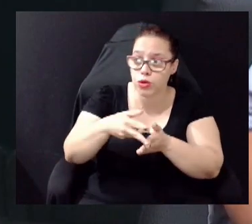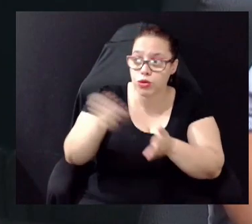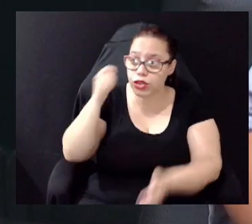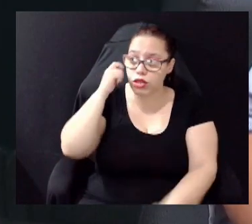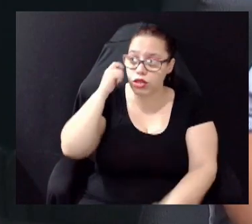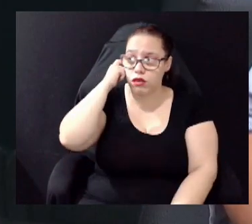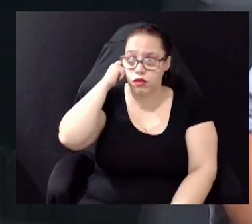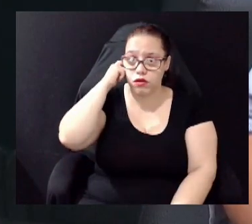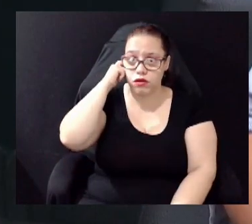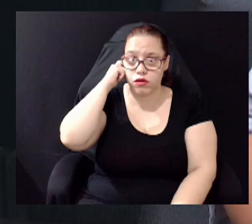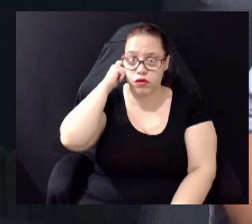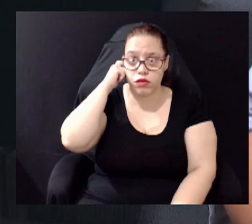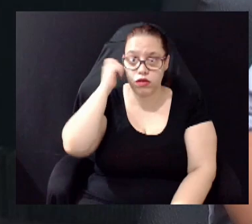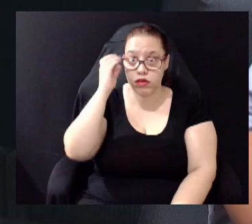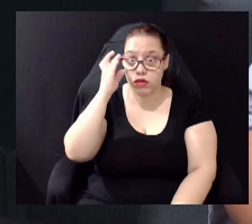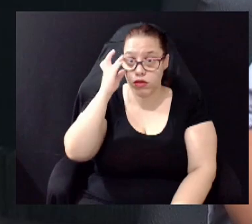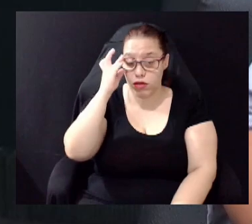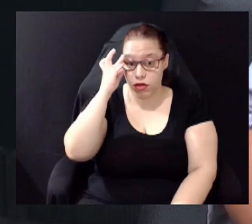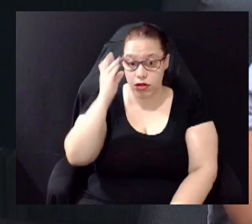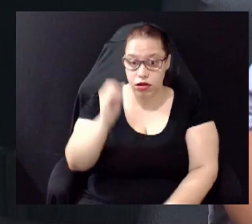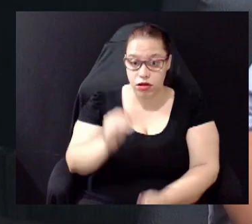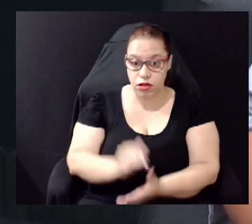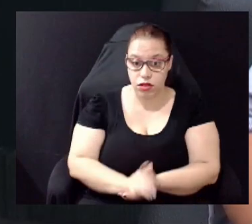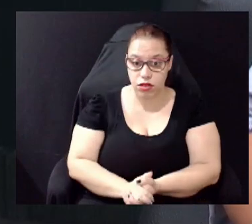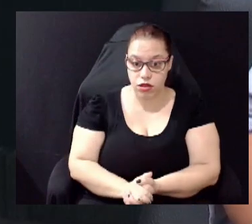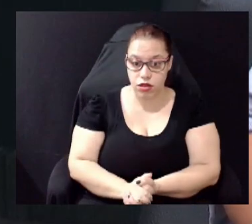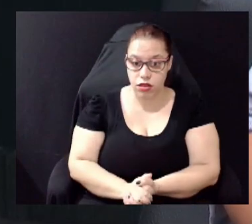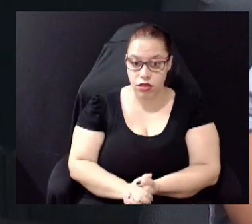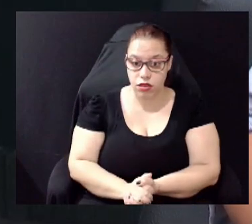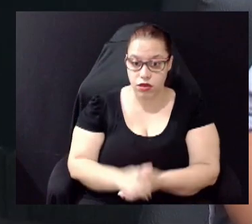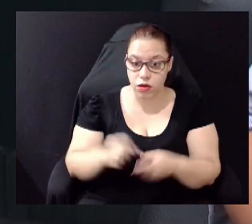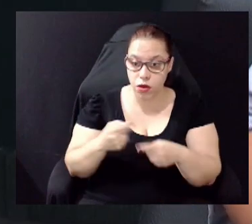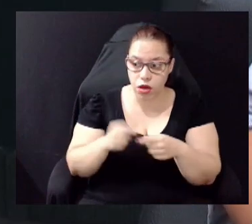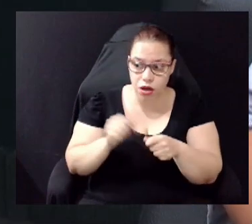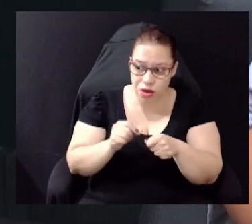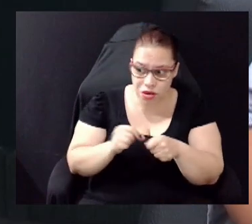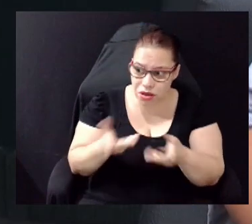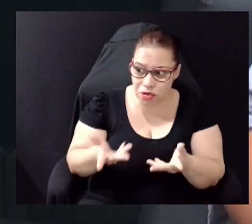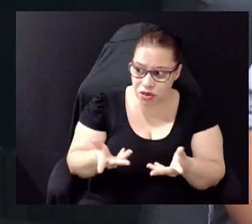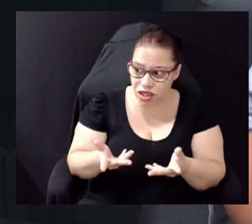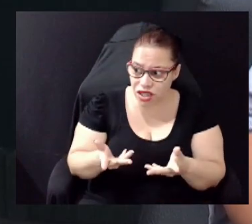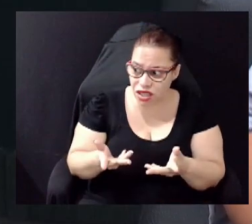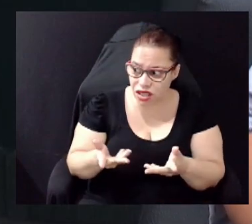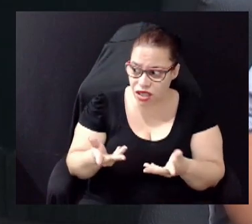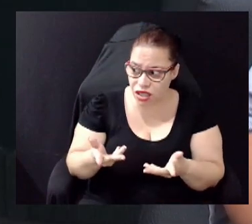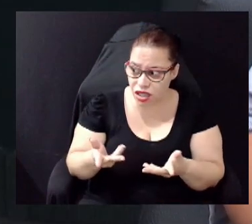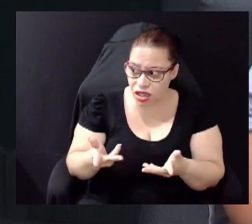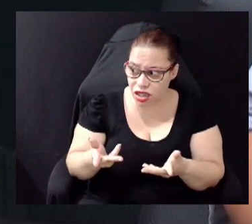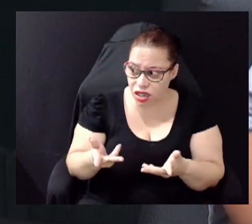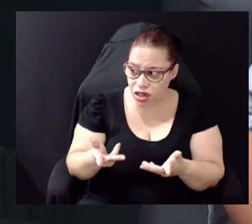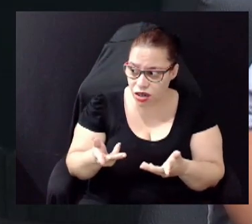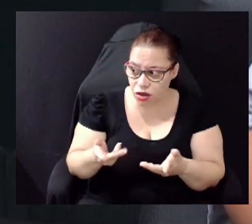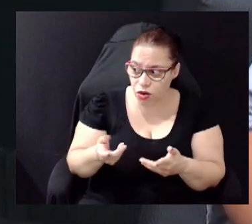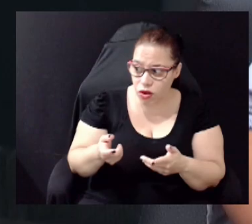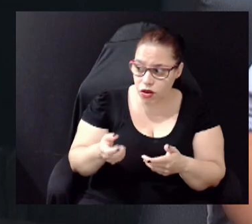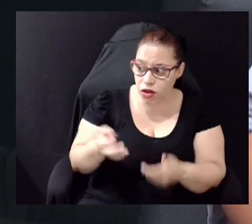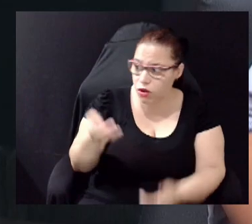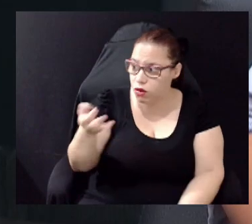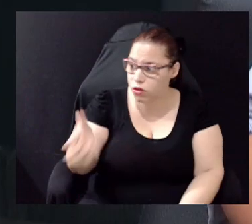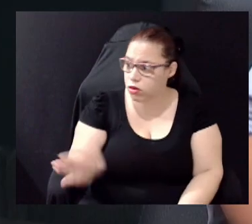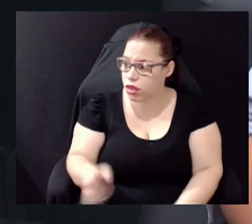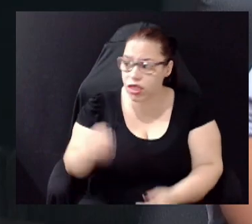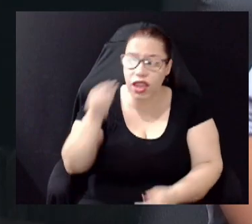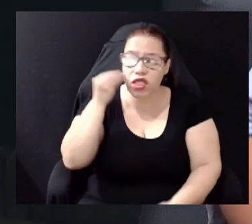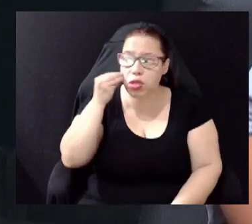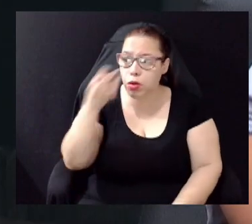E antes eu ficava com raiva dela, eu ficava, mas por que você não fez? Por que você não correu atrás? Por que você não deu um jeito? Mas é um problema